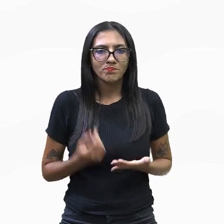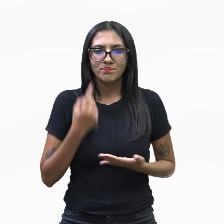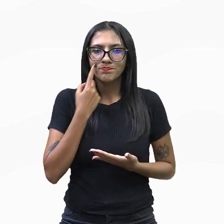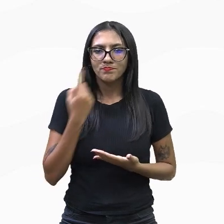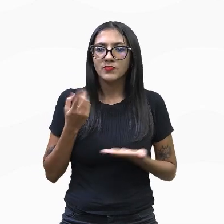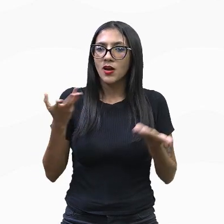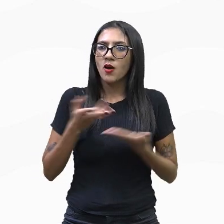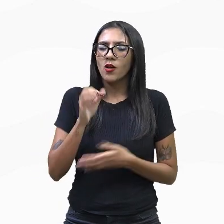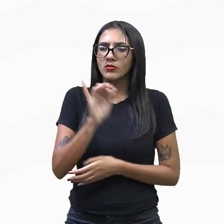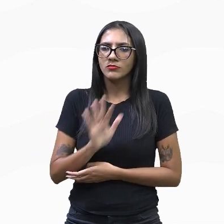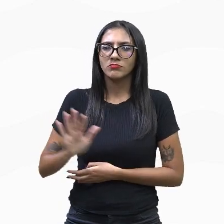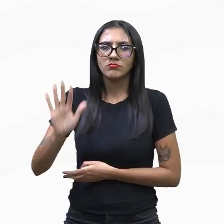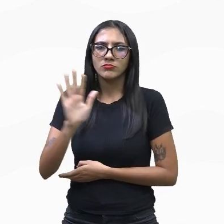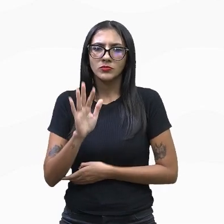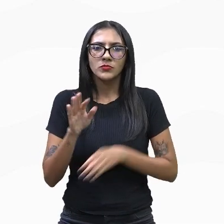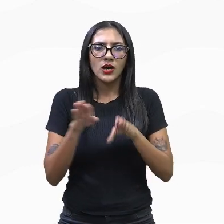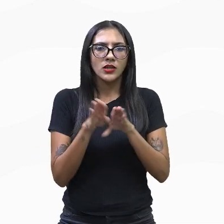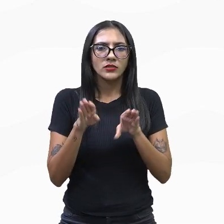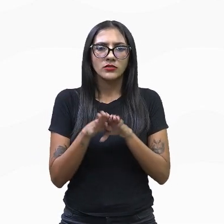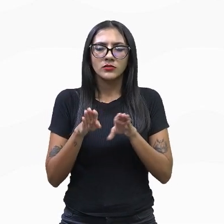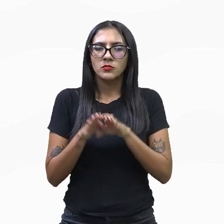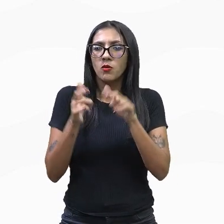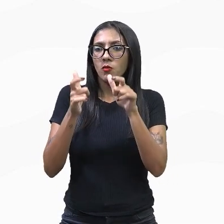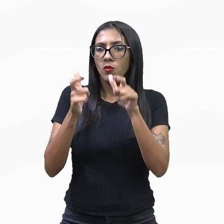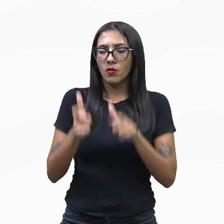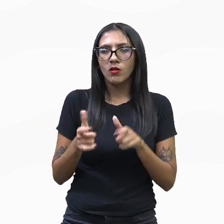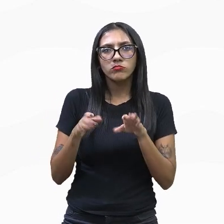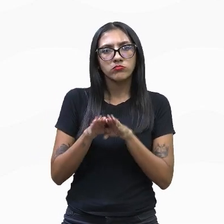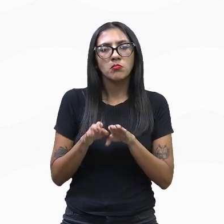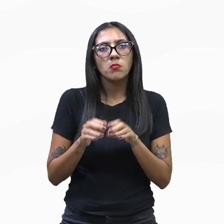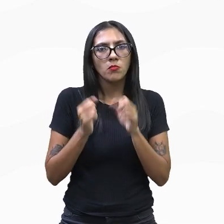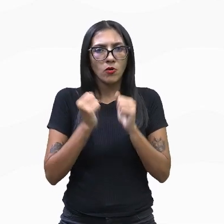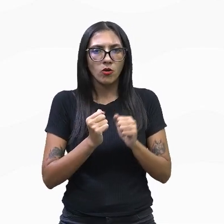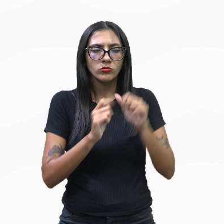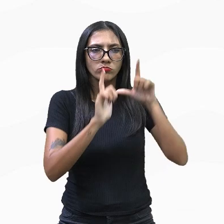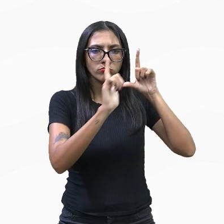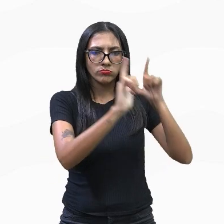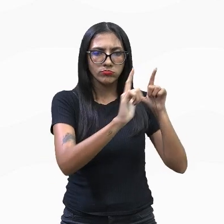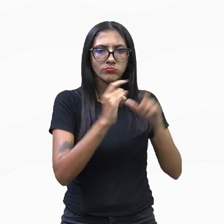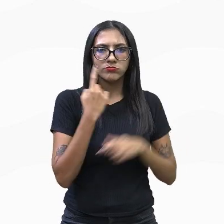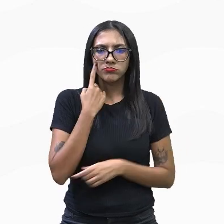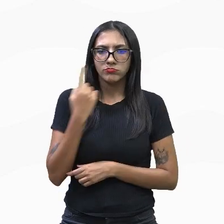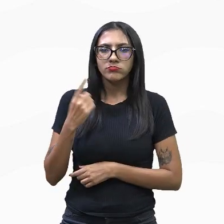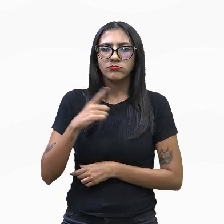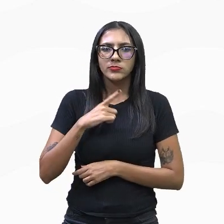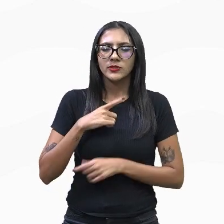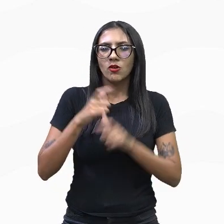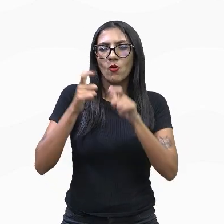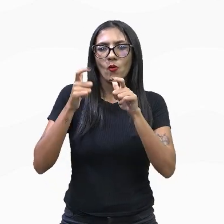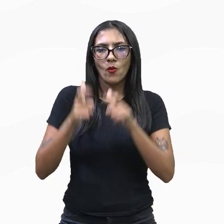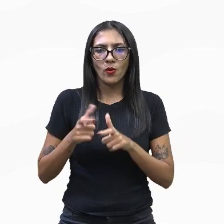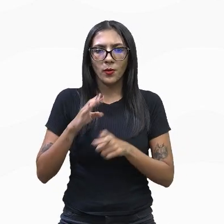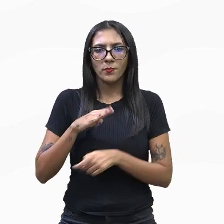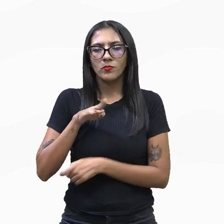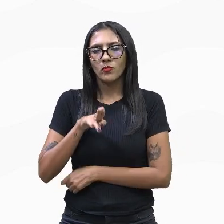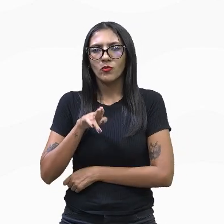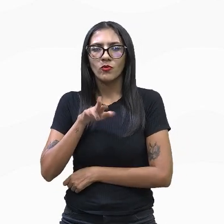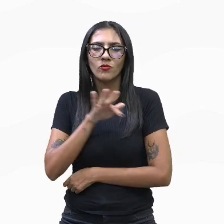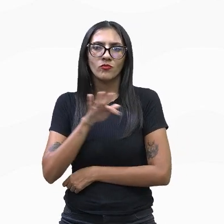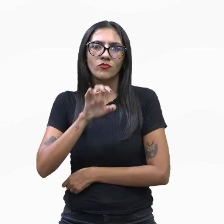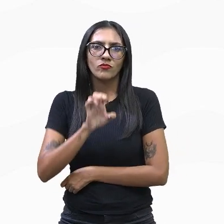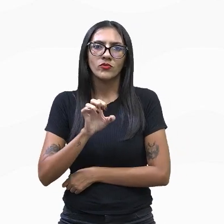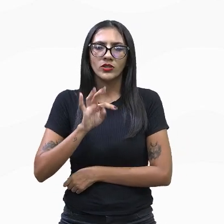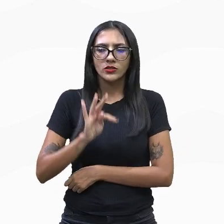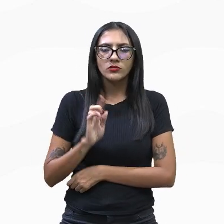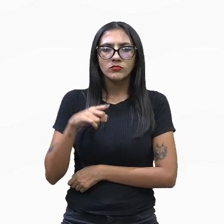A placa, o local. A imagem, né? Então ele poderia botar um cartaz e agora assim, ó, Jorge's Buffet, tá certo, buffet? Tá certo. Tá certo a